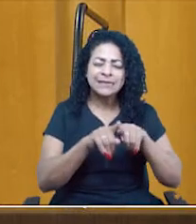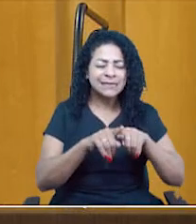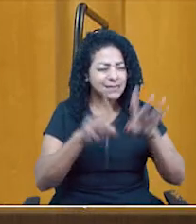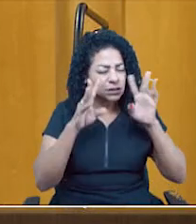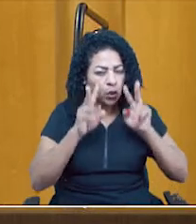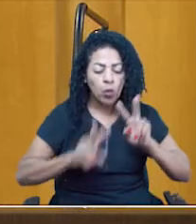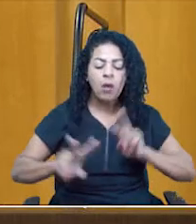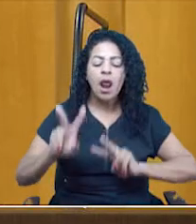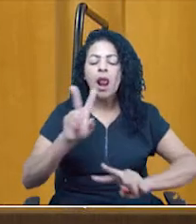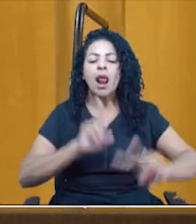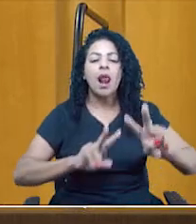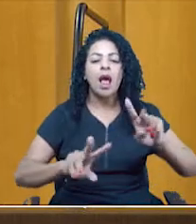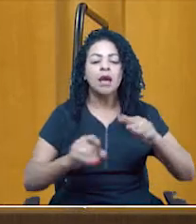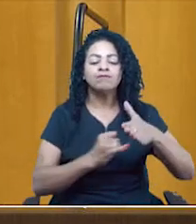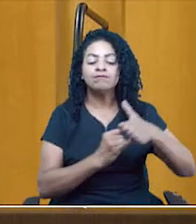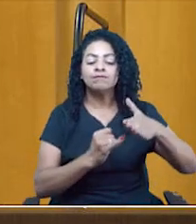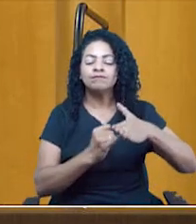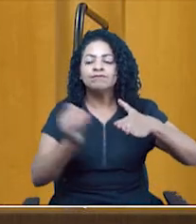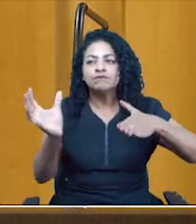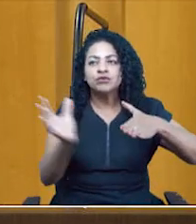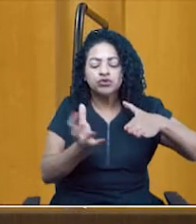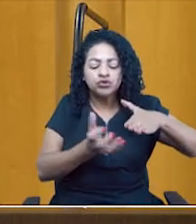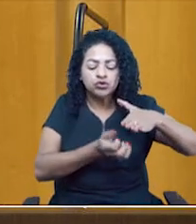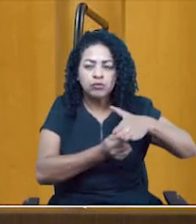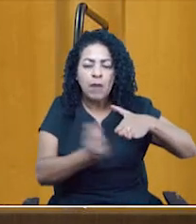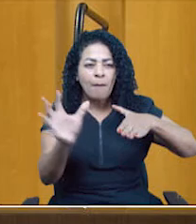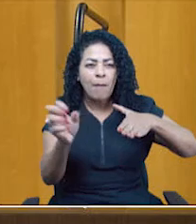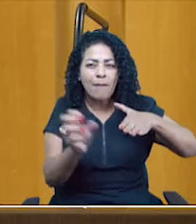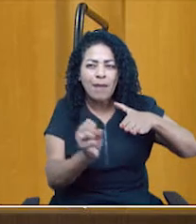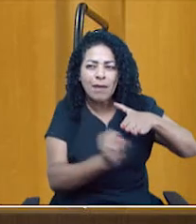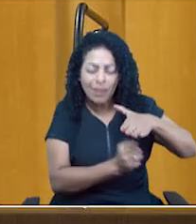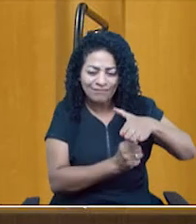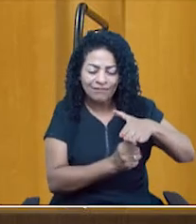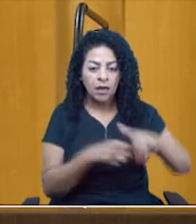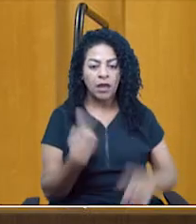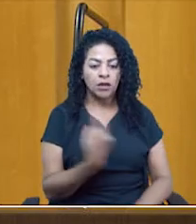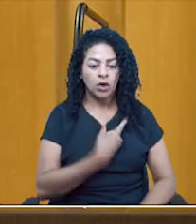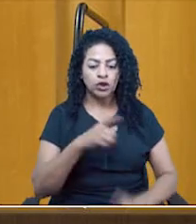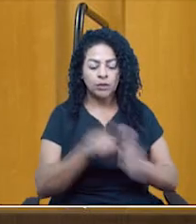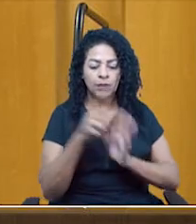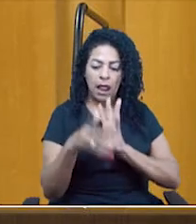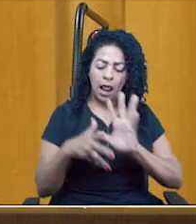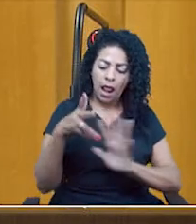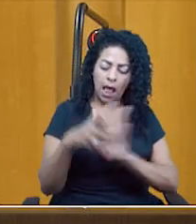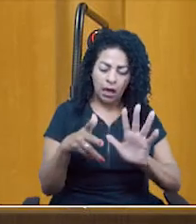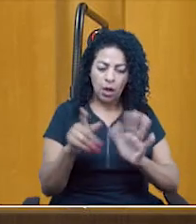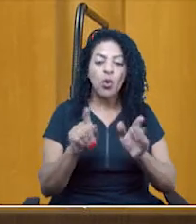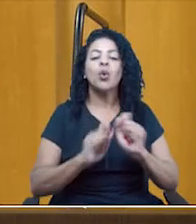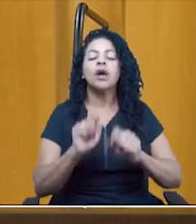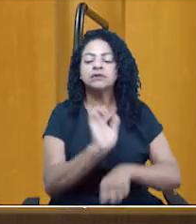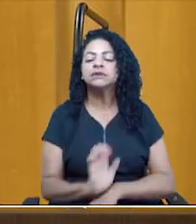nossas instituições, quando falamos em nome do Estado,